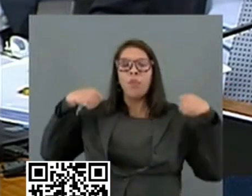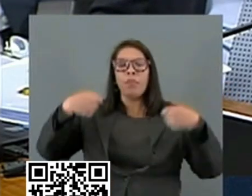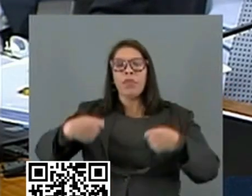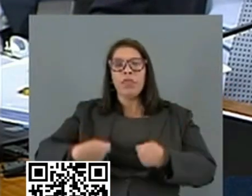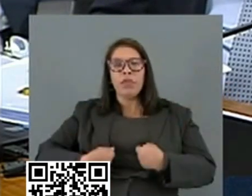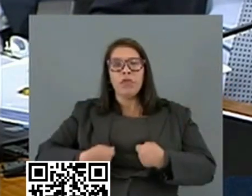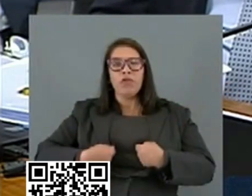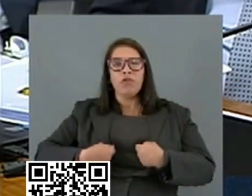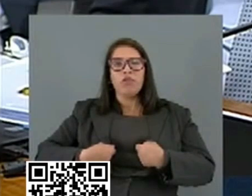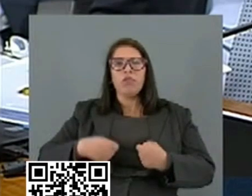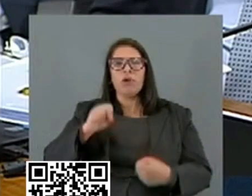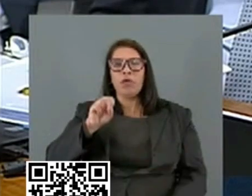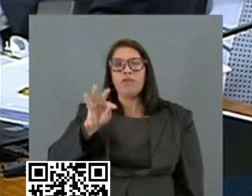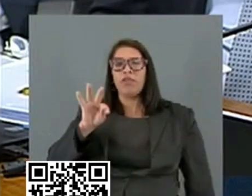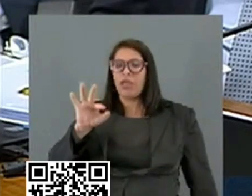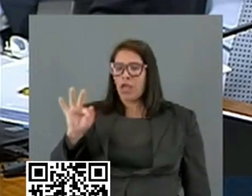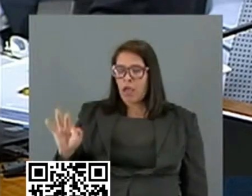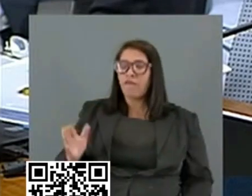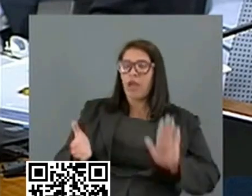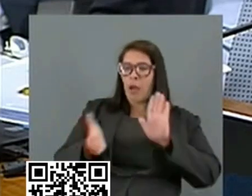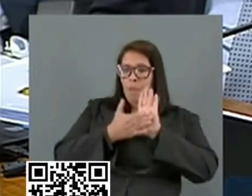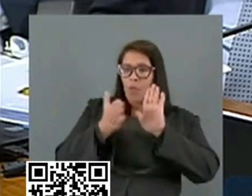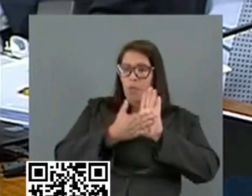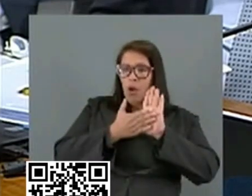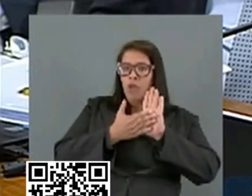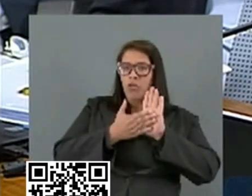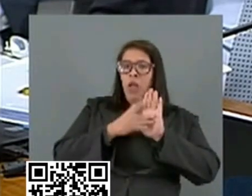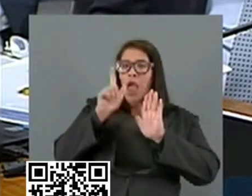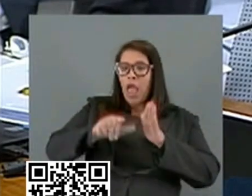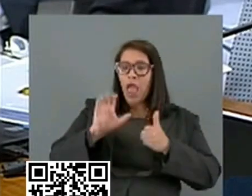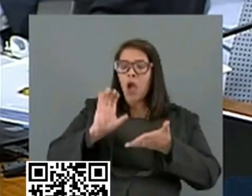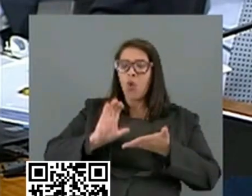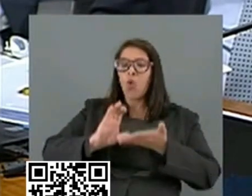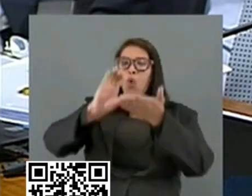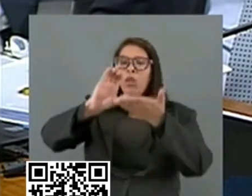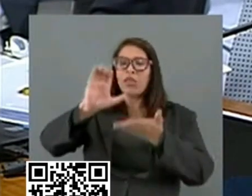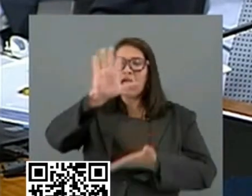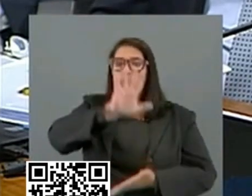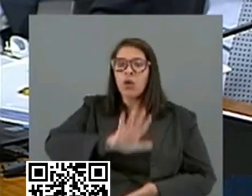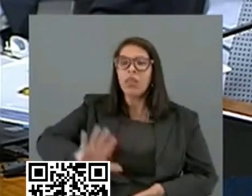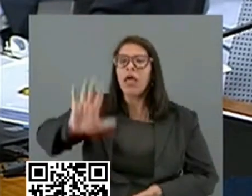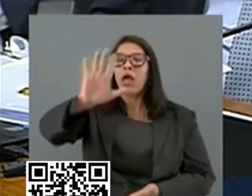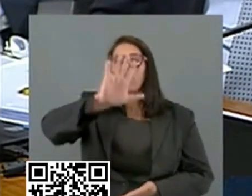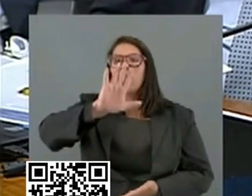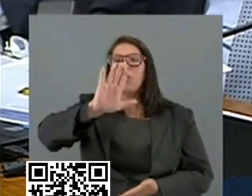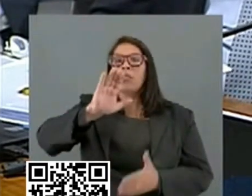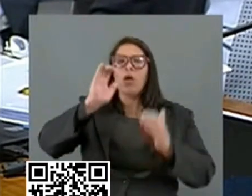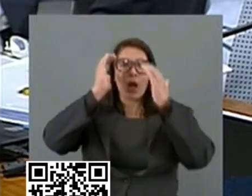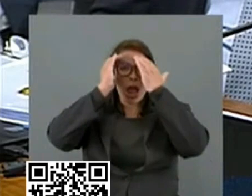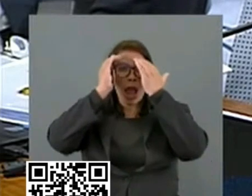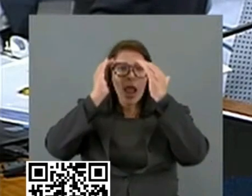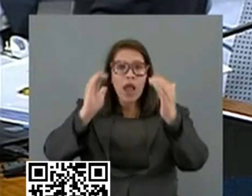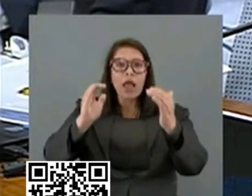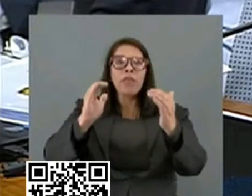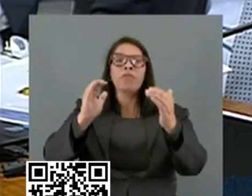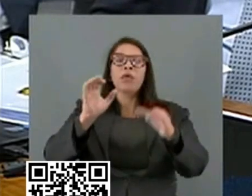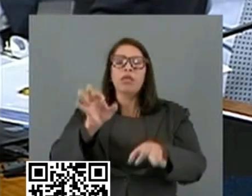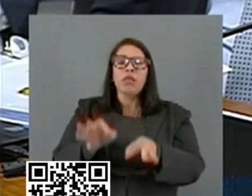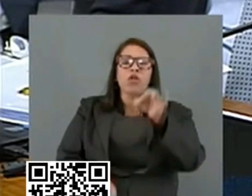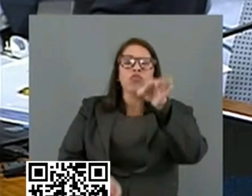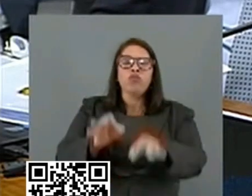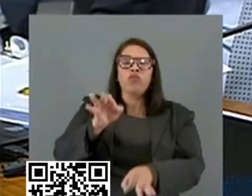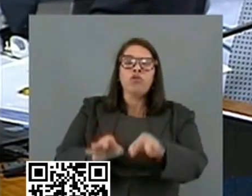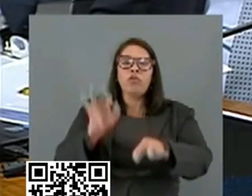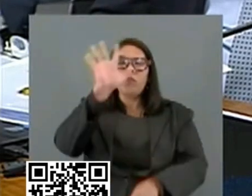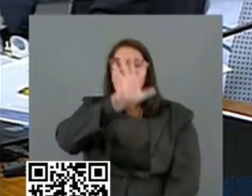Federal. Na minha PEC, proponho um Conselho Nacional respeitado moralmente,